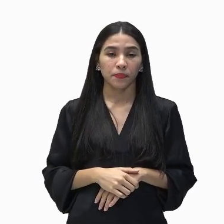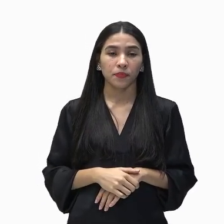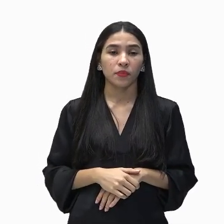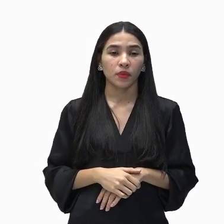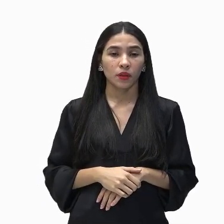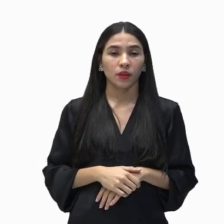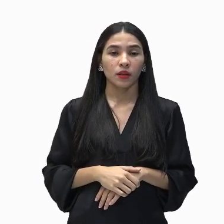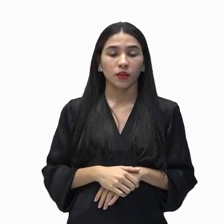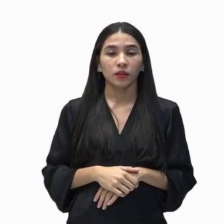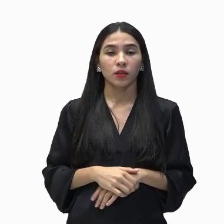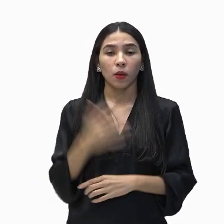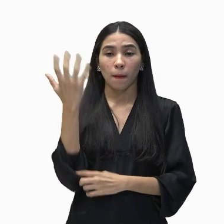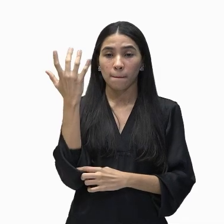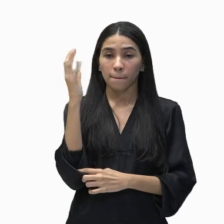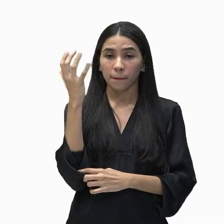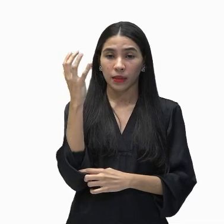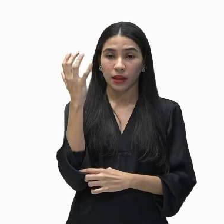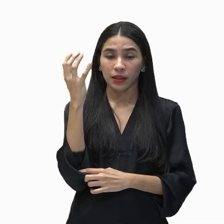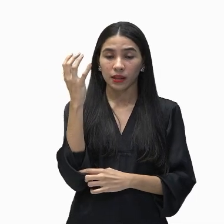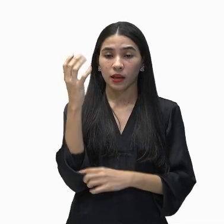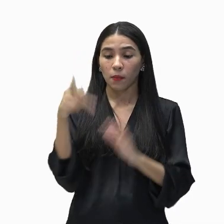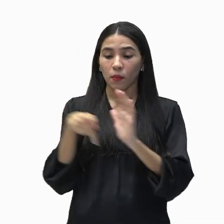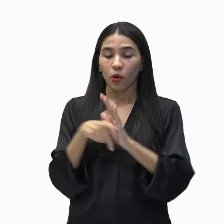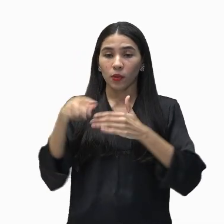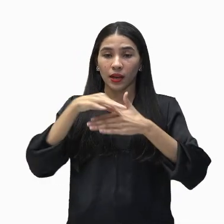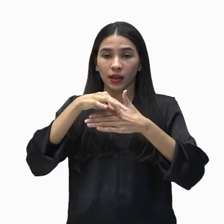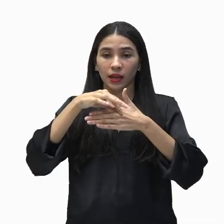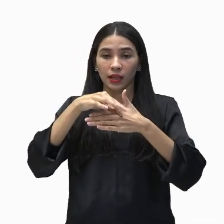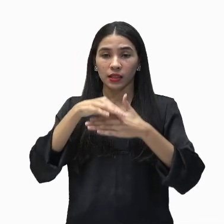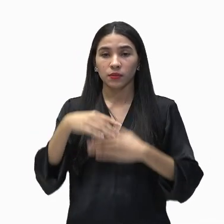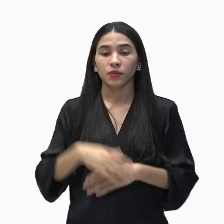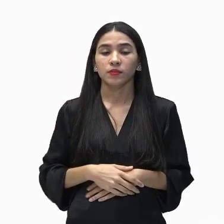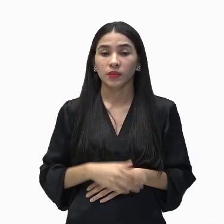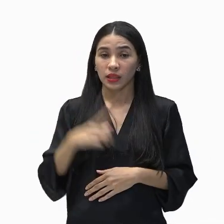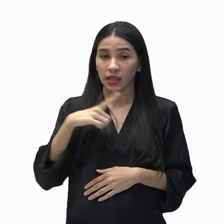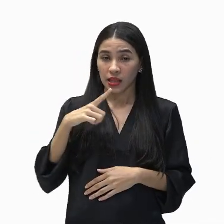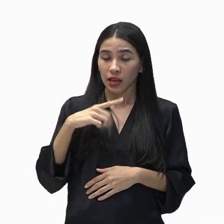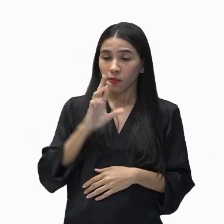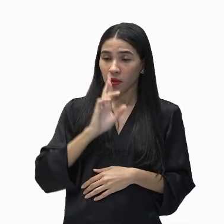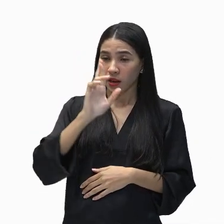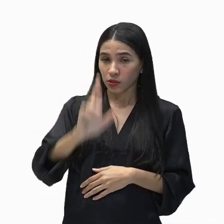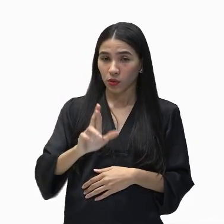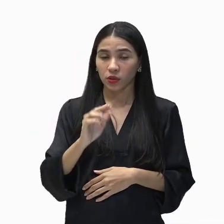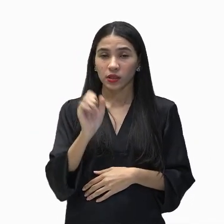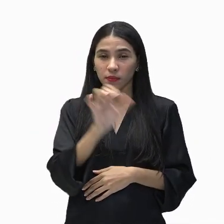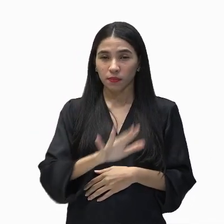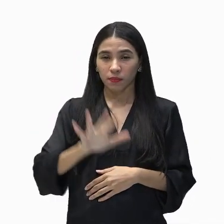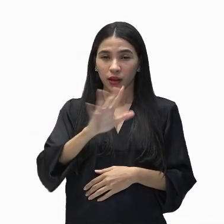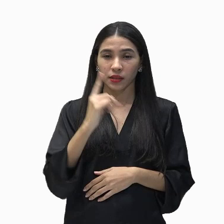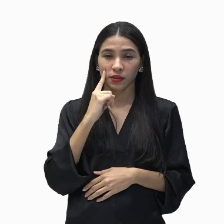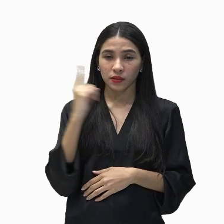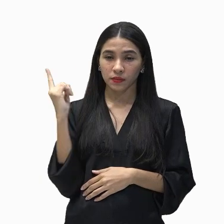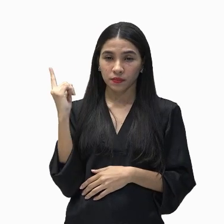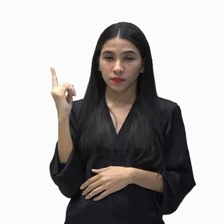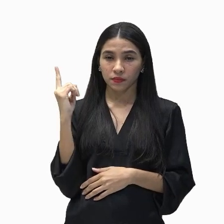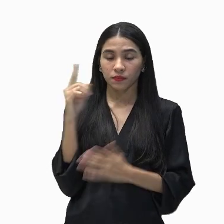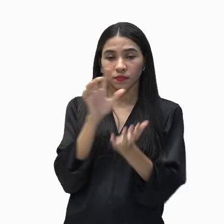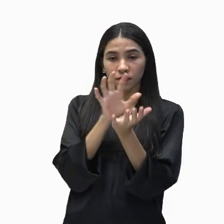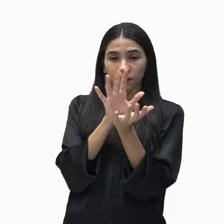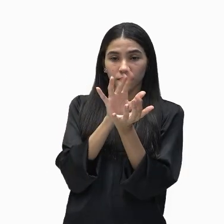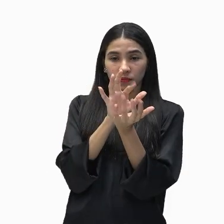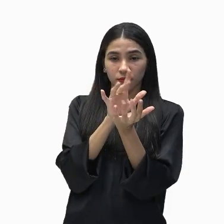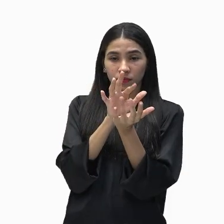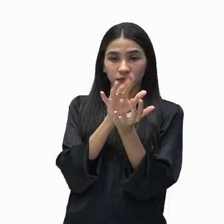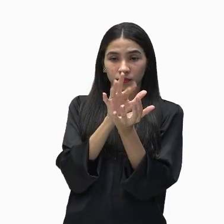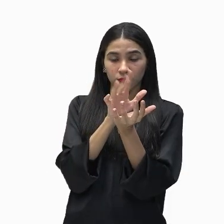uma planta carnívora, que ela reage ao estímulo, desce um indivíduo, um organismo, geralmente um